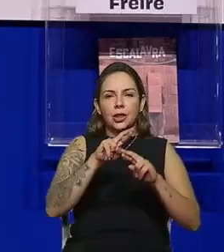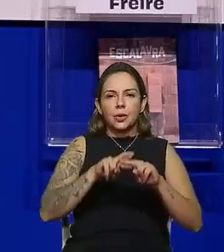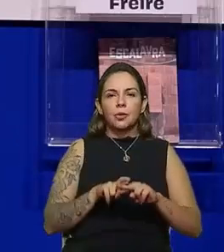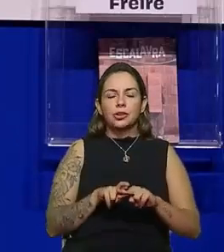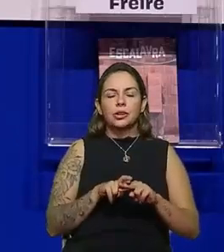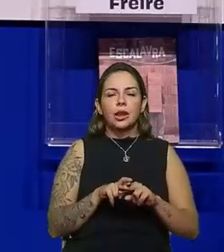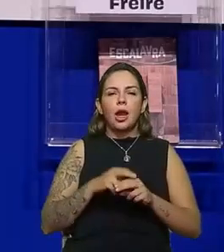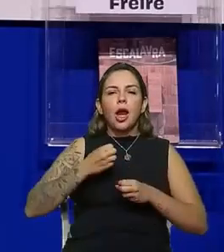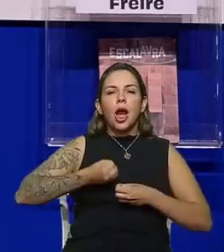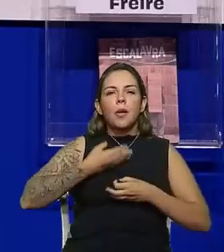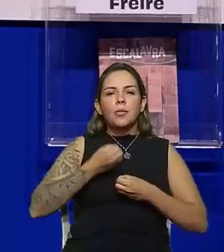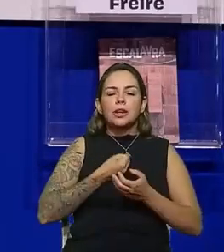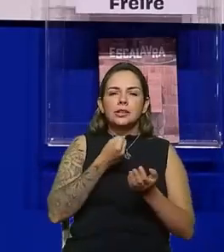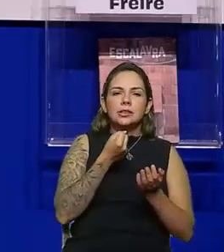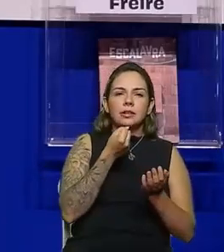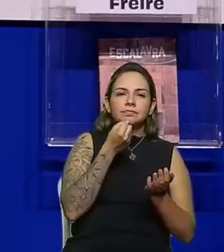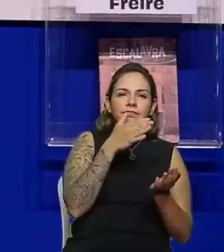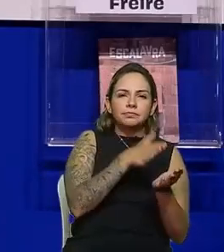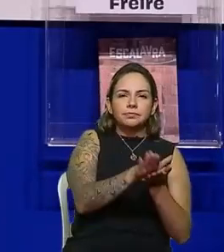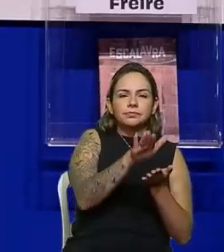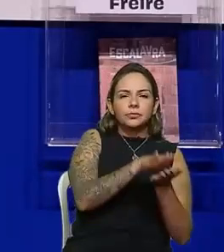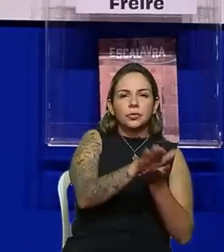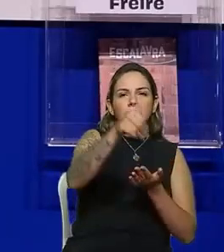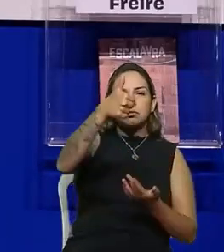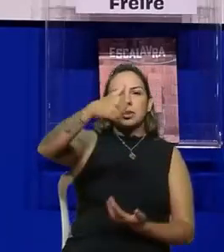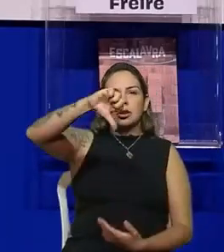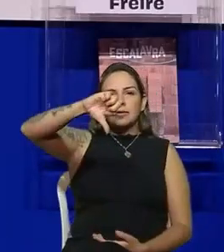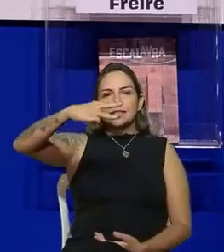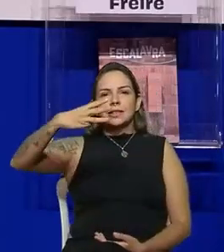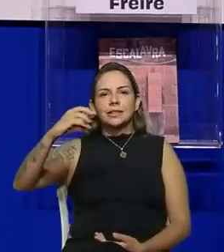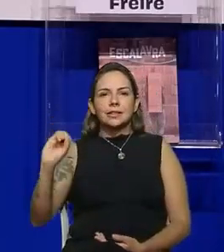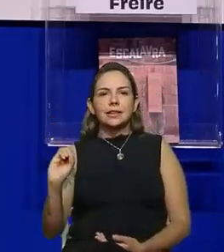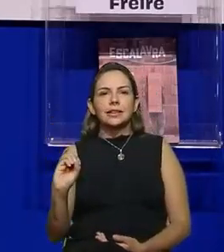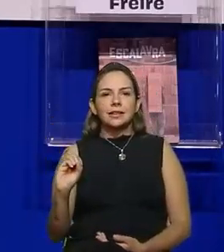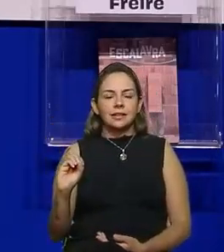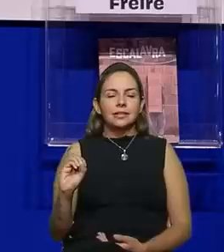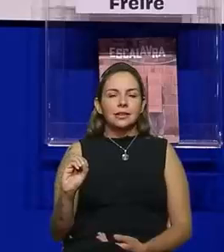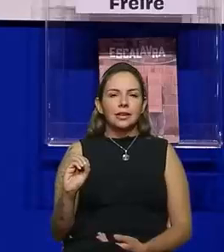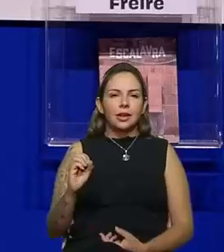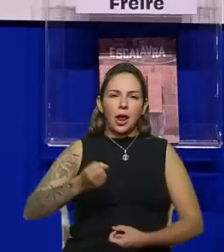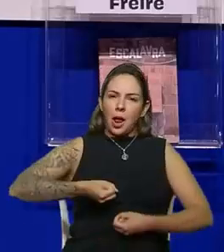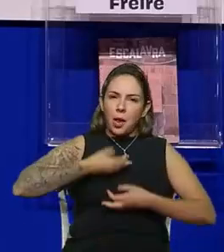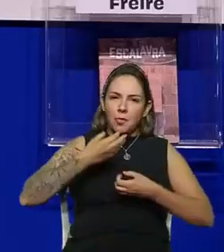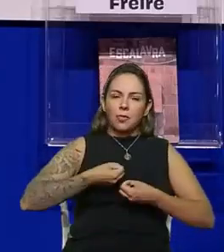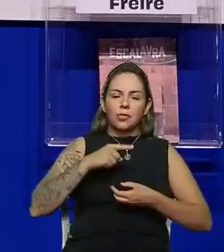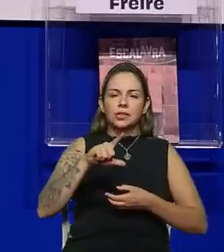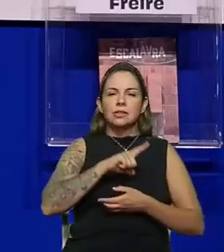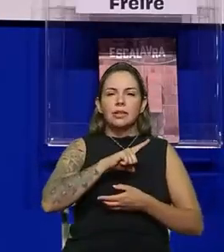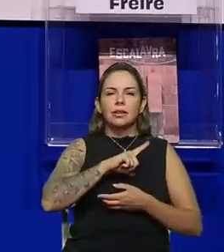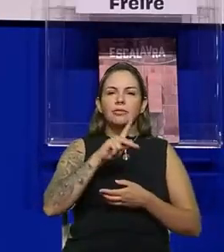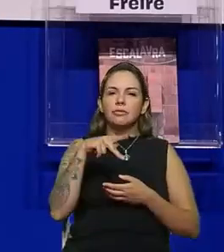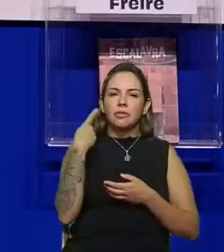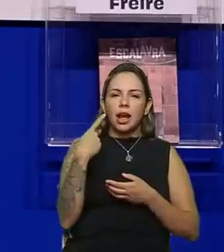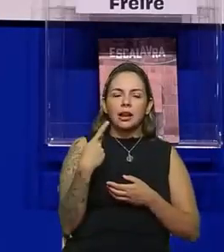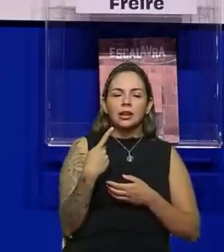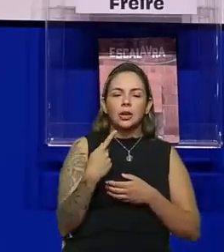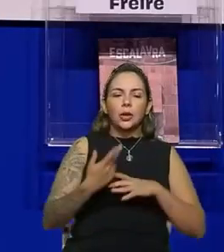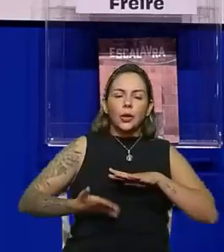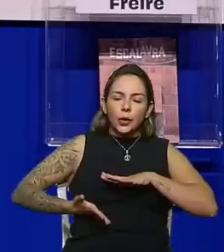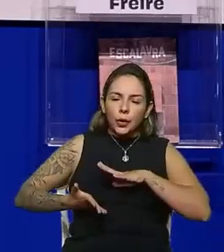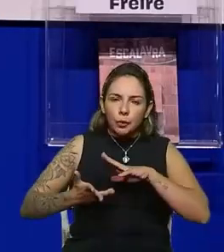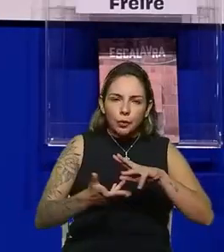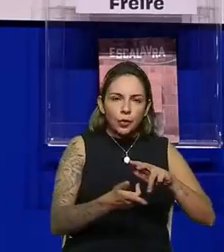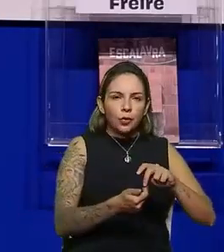é Alguma Poesia, publicado em 1930. Poema de 7 faces, uma das faces diz: mundo,